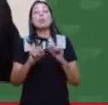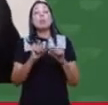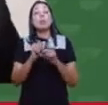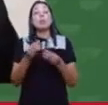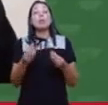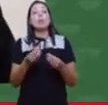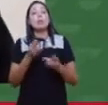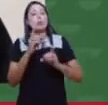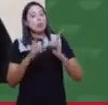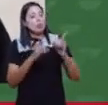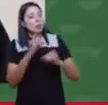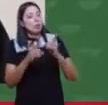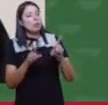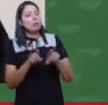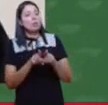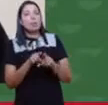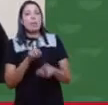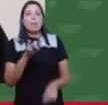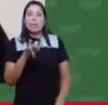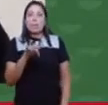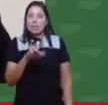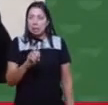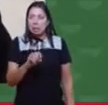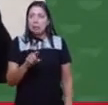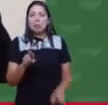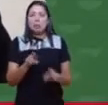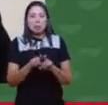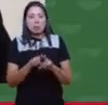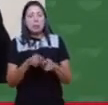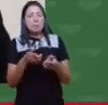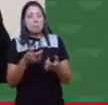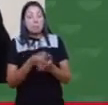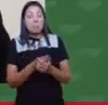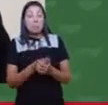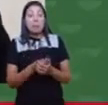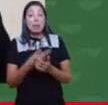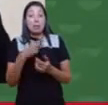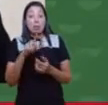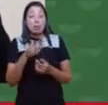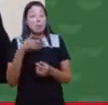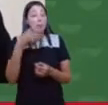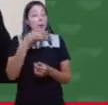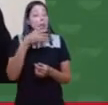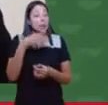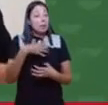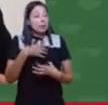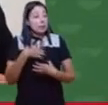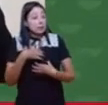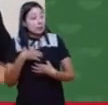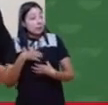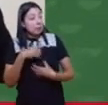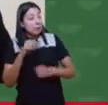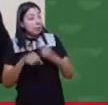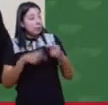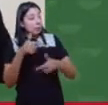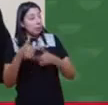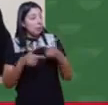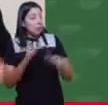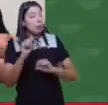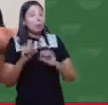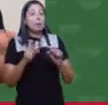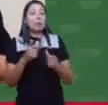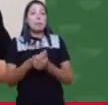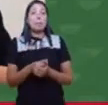comissão, eu conversava bastante com o Daíra e com o Veras também. A gente foi com aquela sensação de que era um